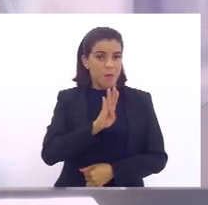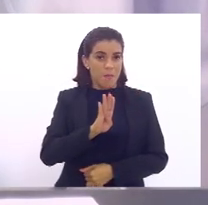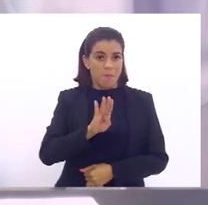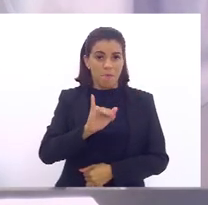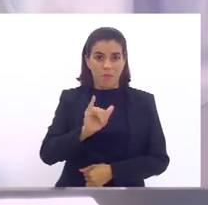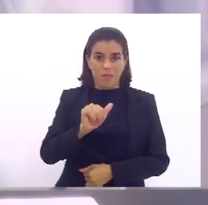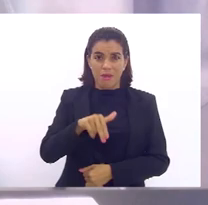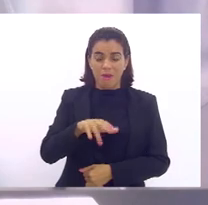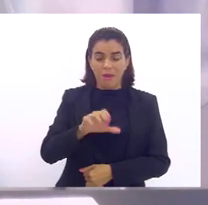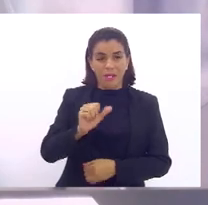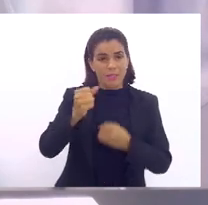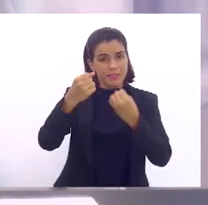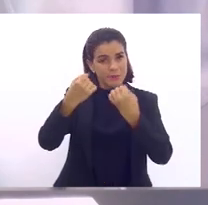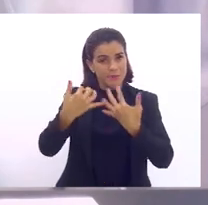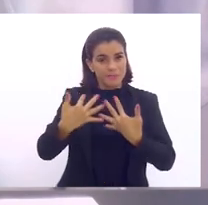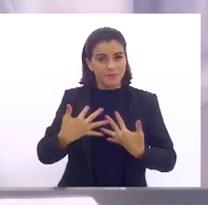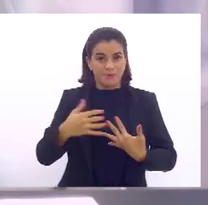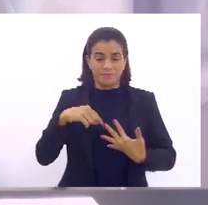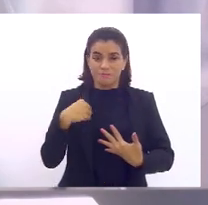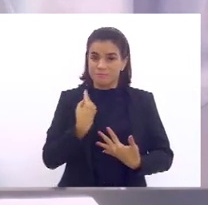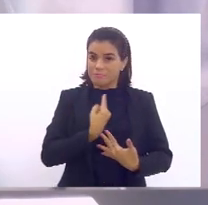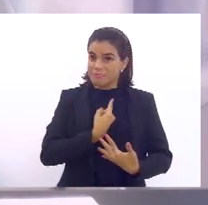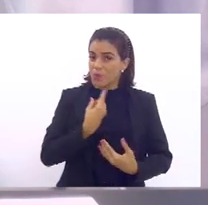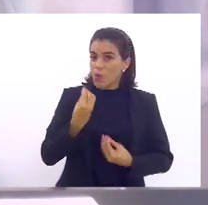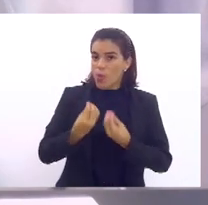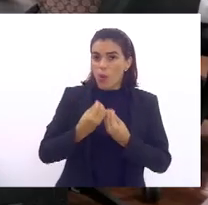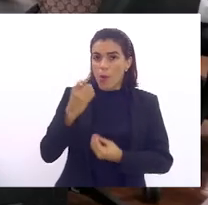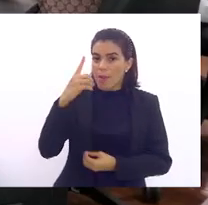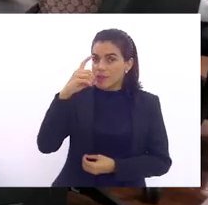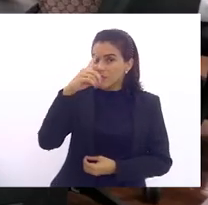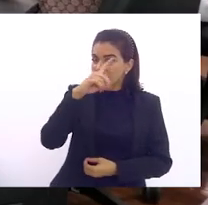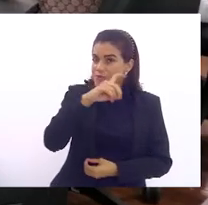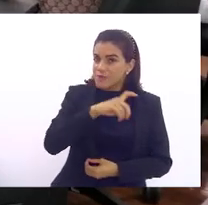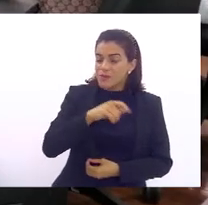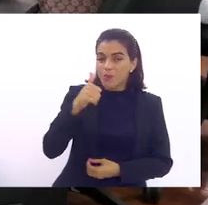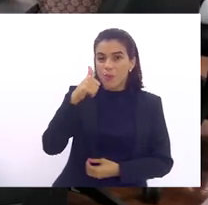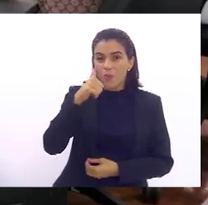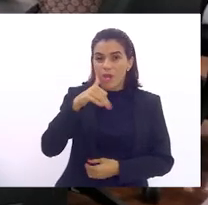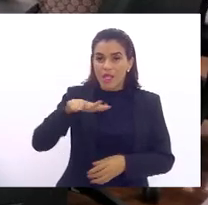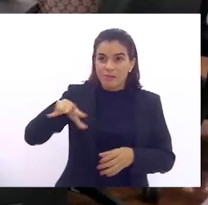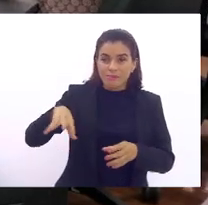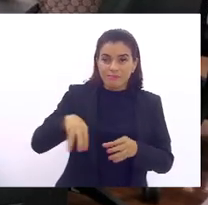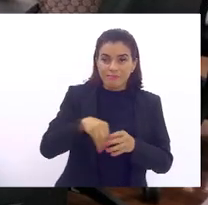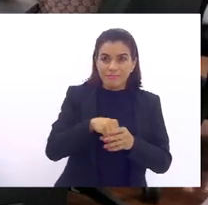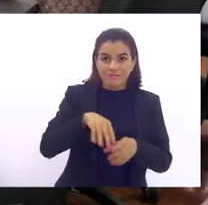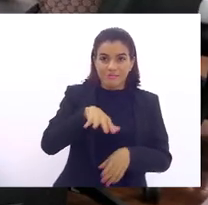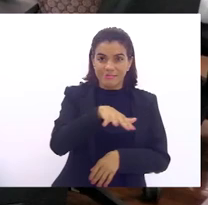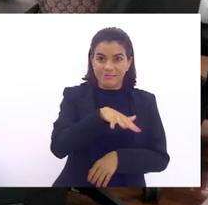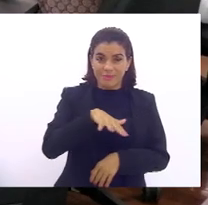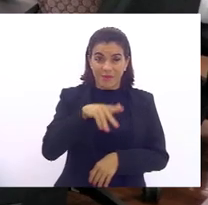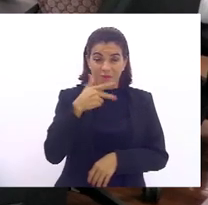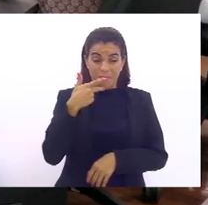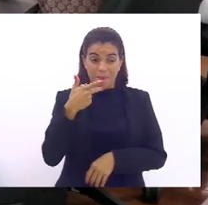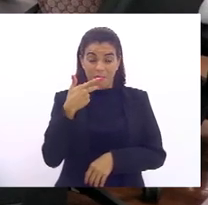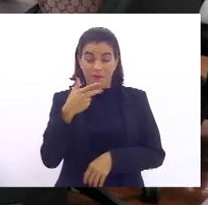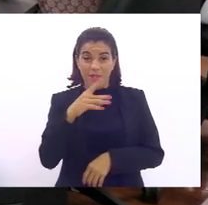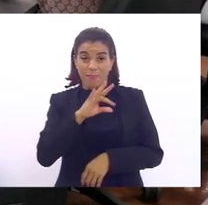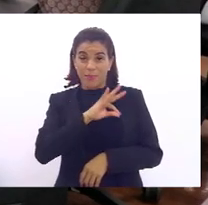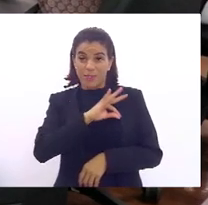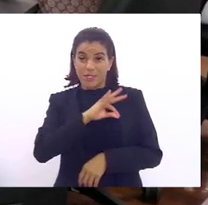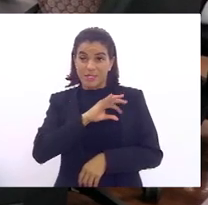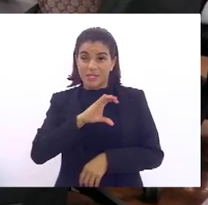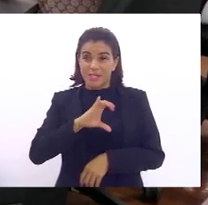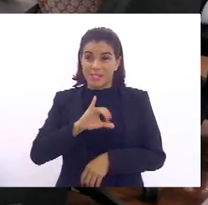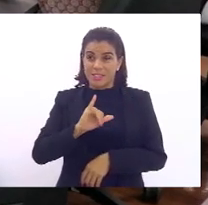disse aqui o quanto que que é difícil ser uma mulher também nesse lugar se a gente falar da Polícia Civil então